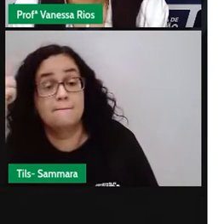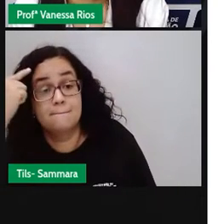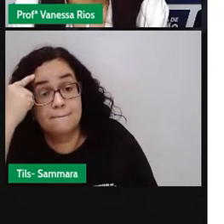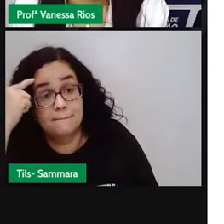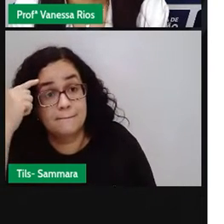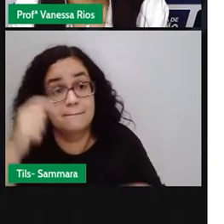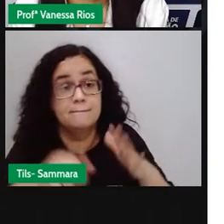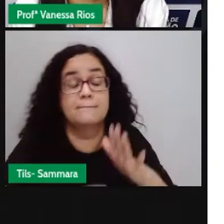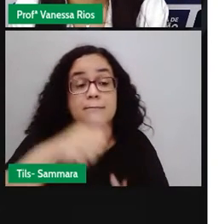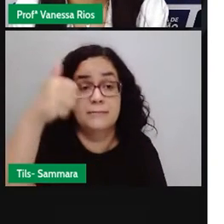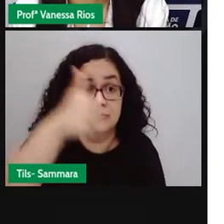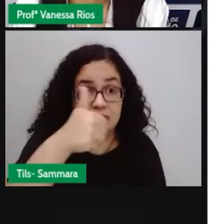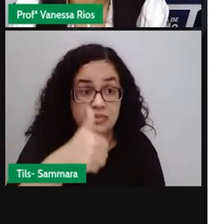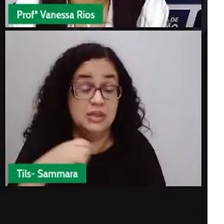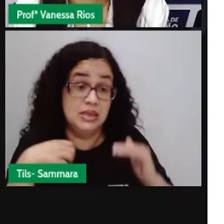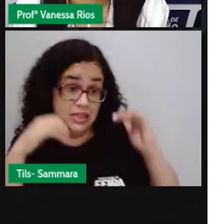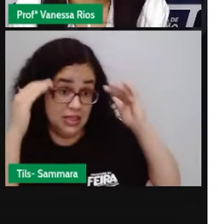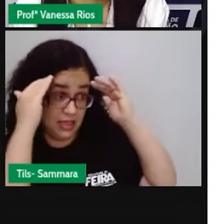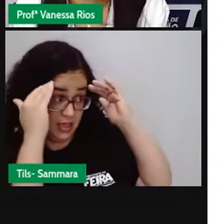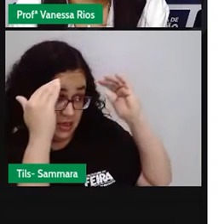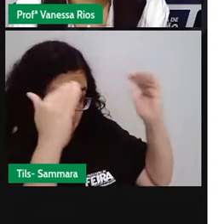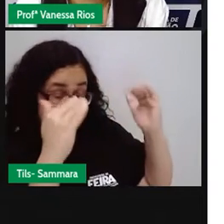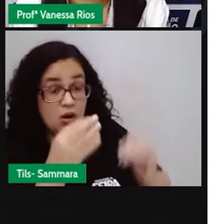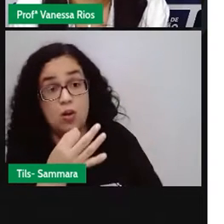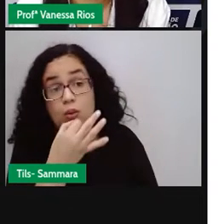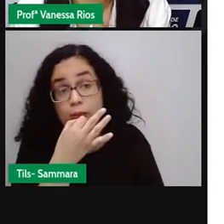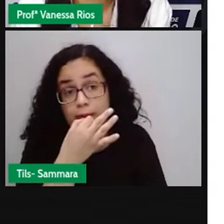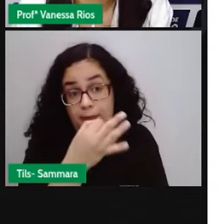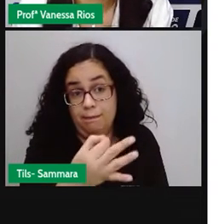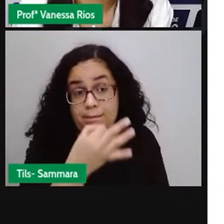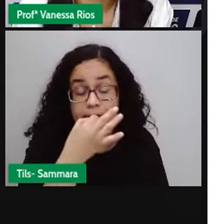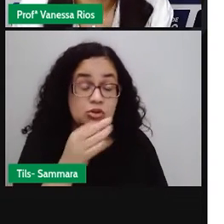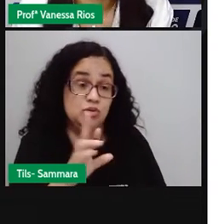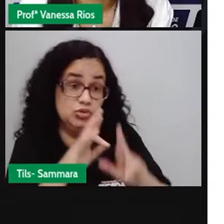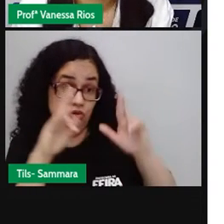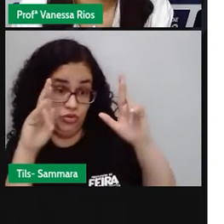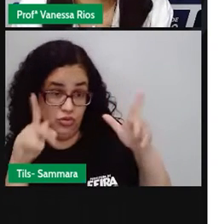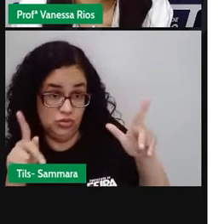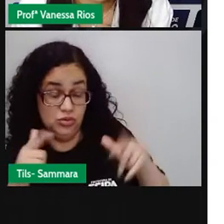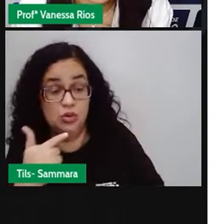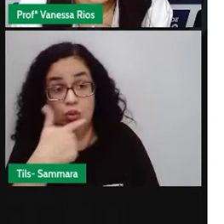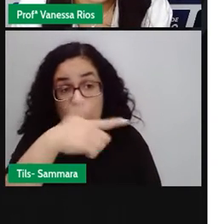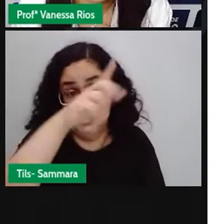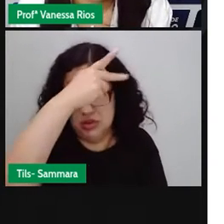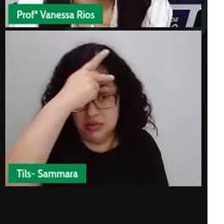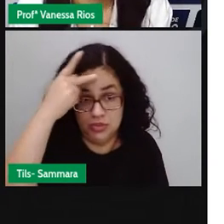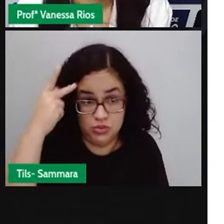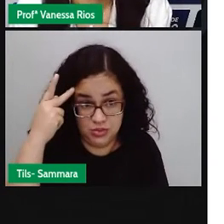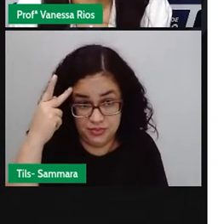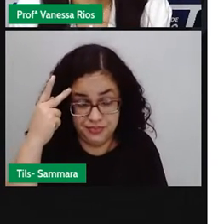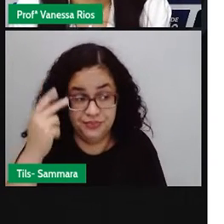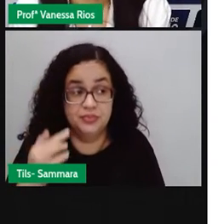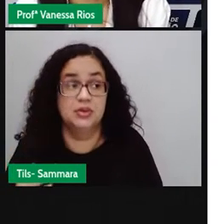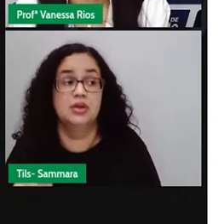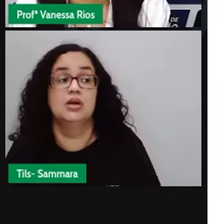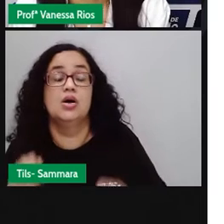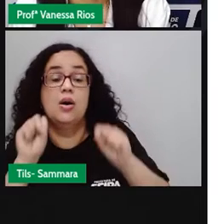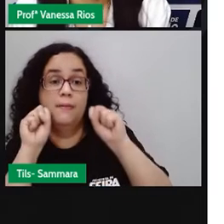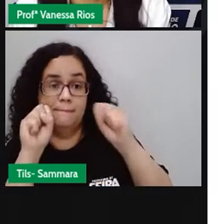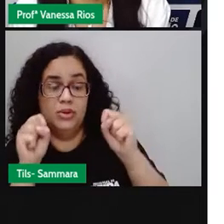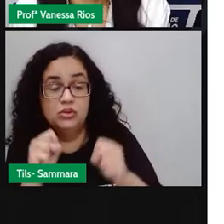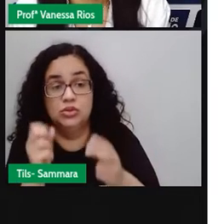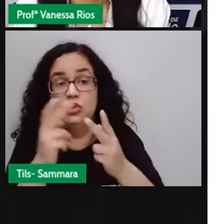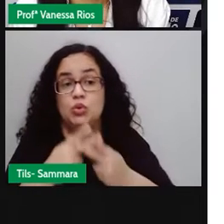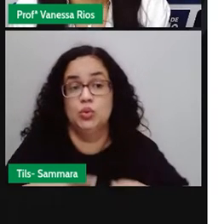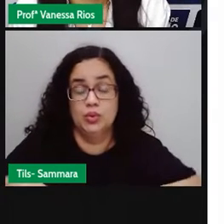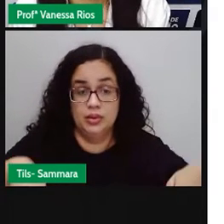em, primeiramente, respeito às opiniões que são diferentes das nossas. E o poder aí do